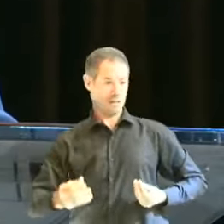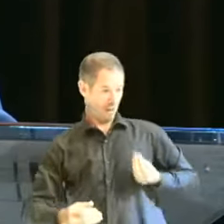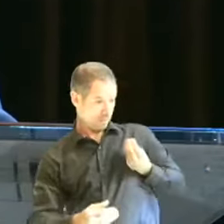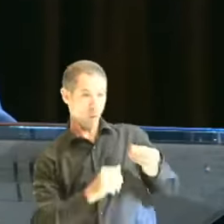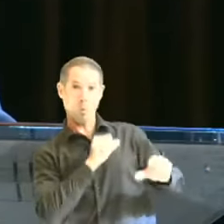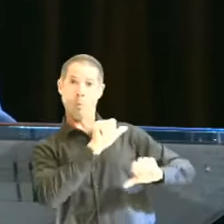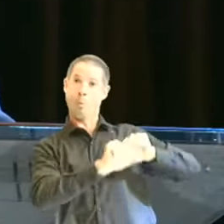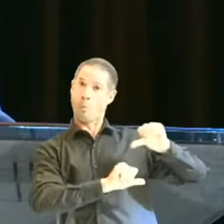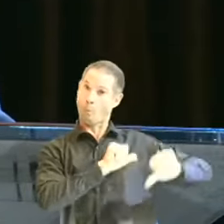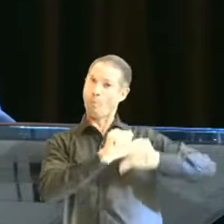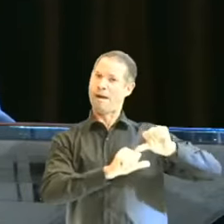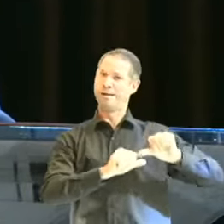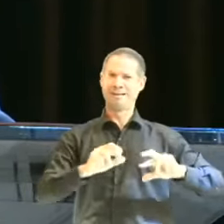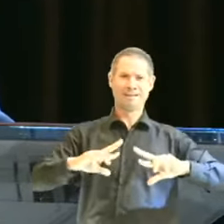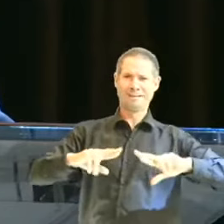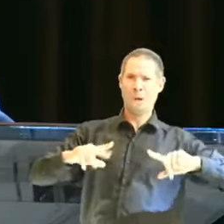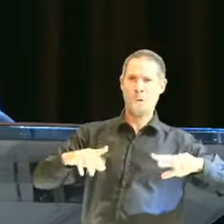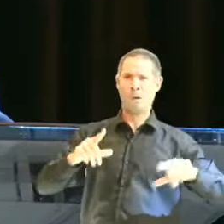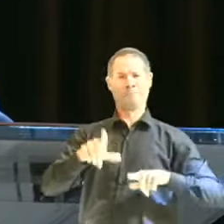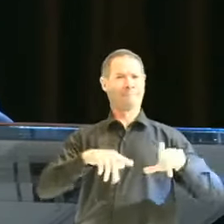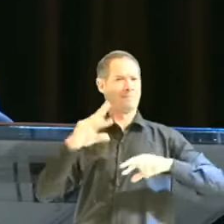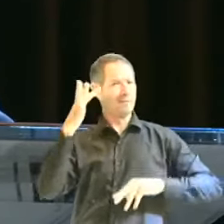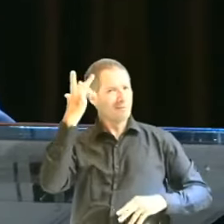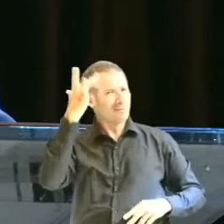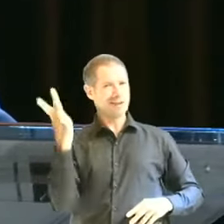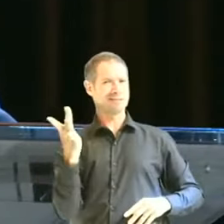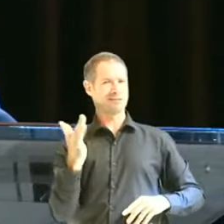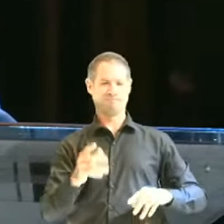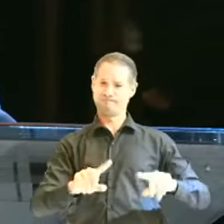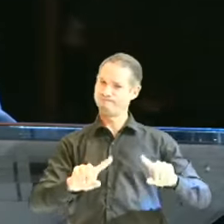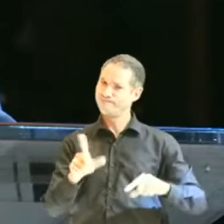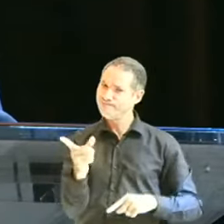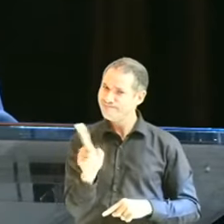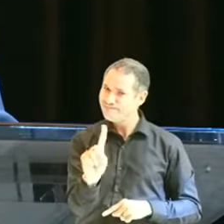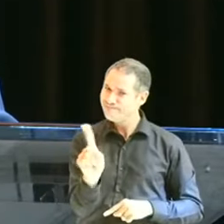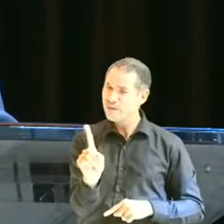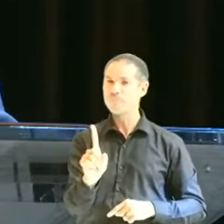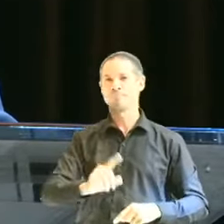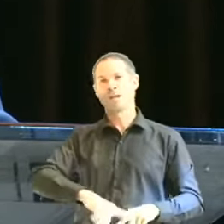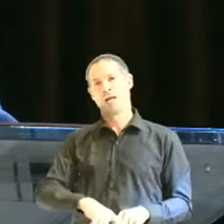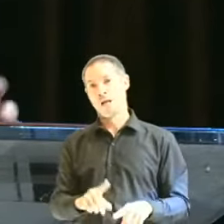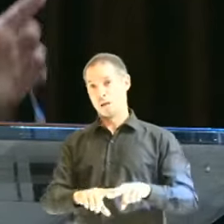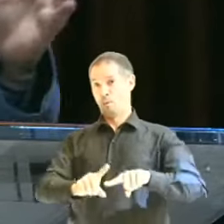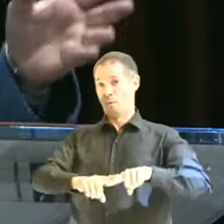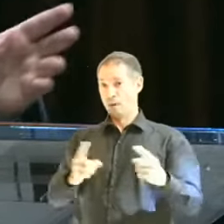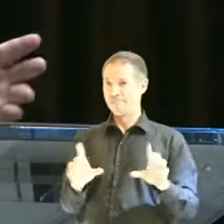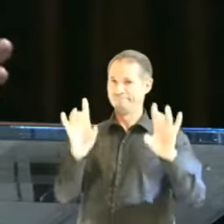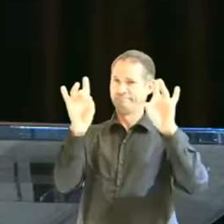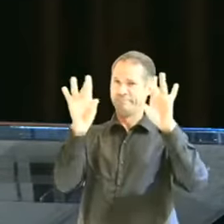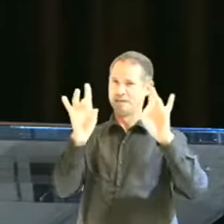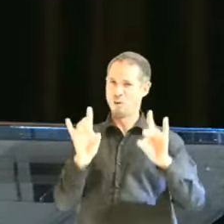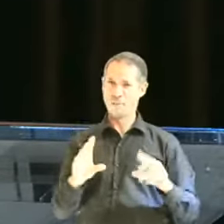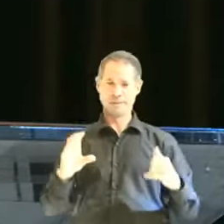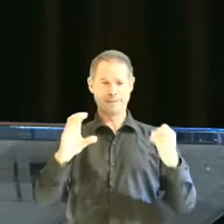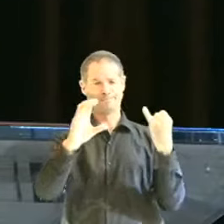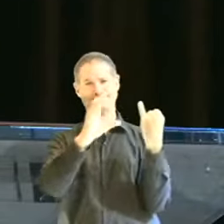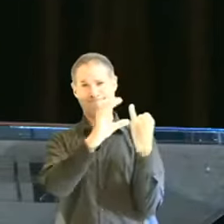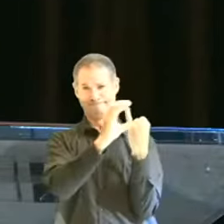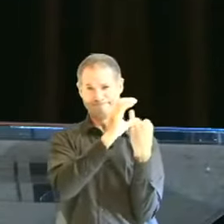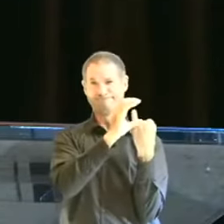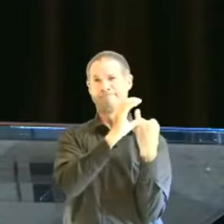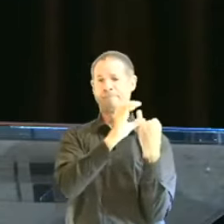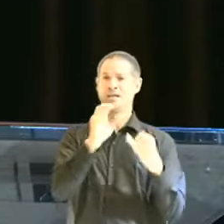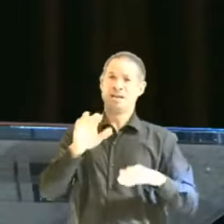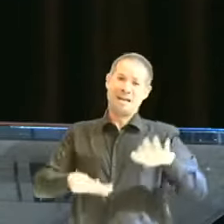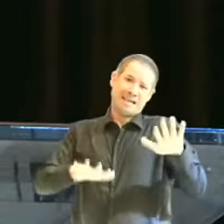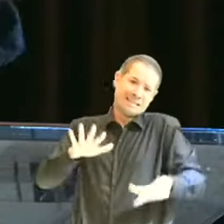transformadas. Não é um trabalho fácil, tá? Porque especialmente da Cristolândia, você às